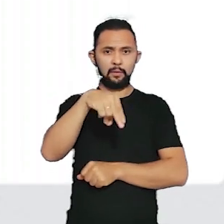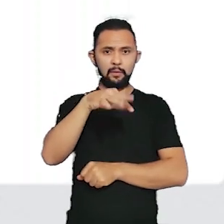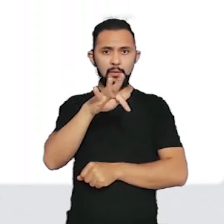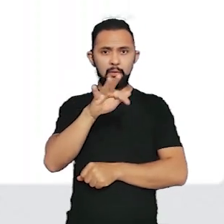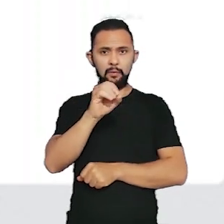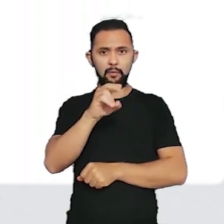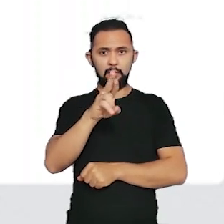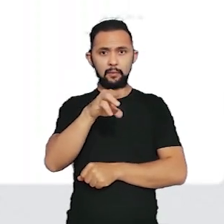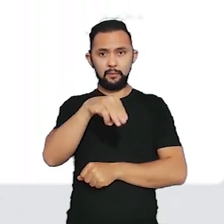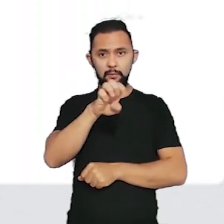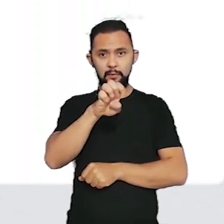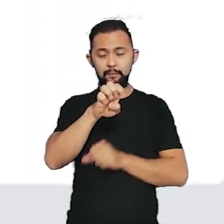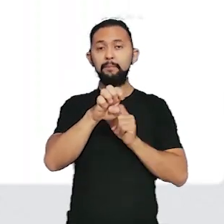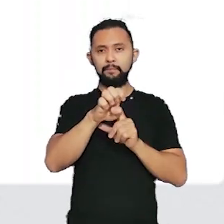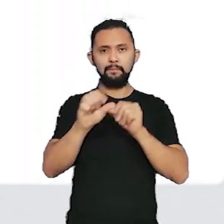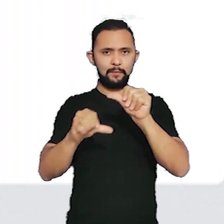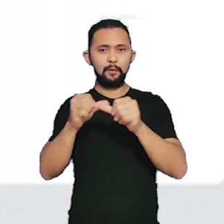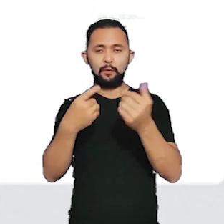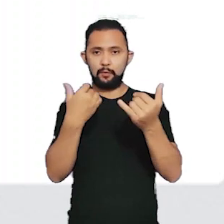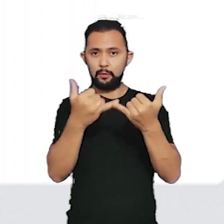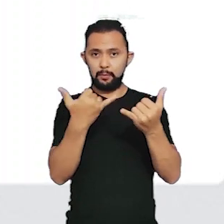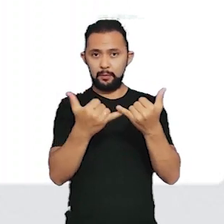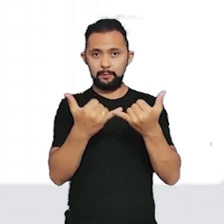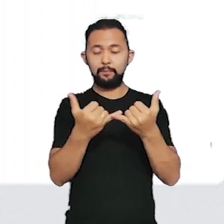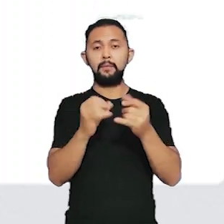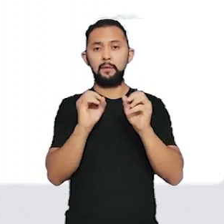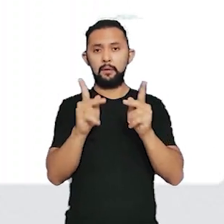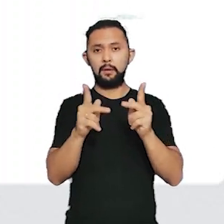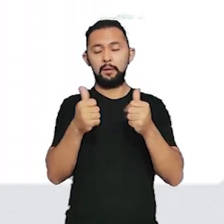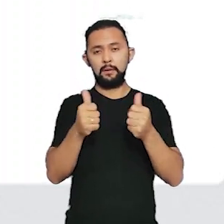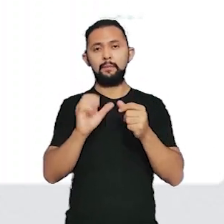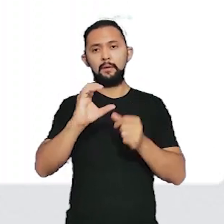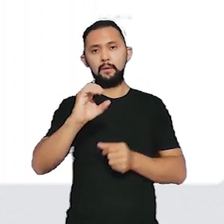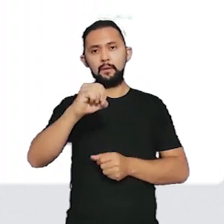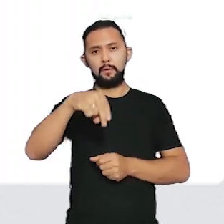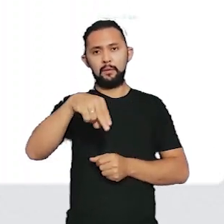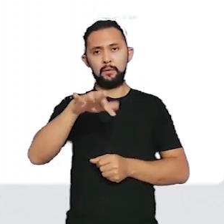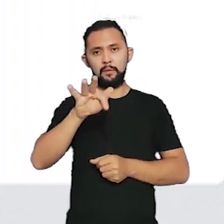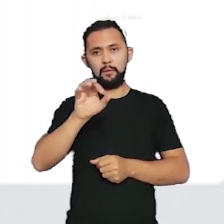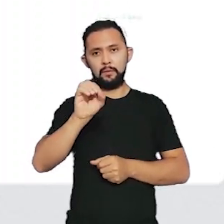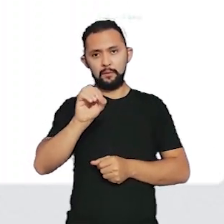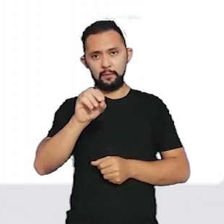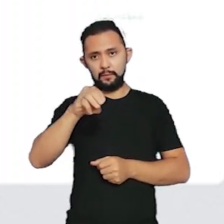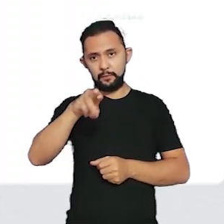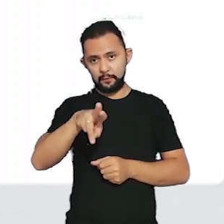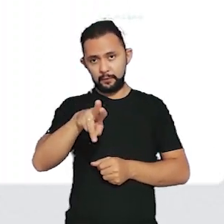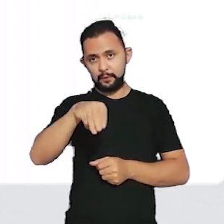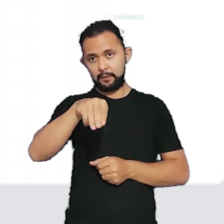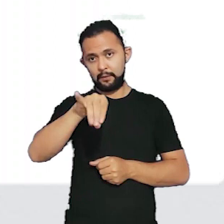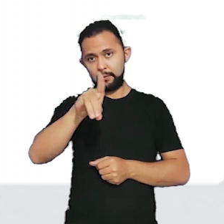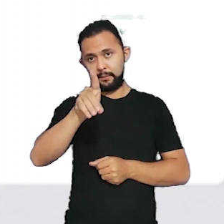mãe, precaução e caldo de galinha não faz mal a ninguém. Então, ali eu tenho uma ideia de conformidade, tá? Então,